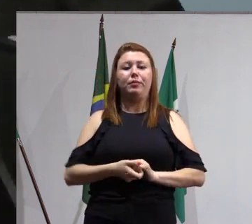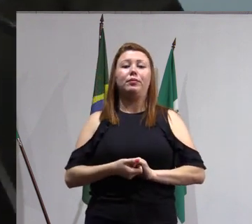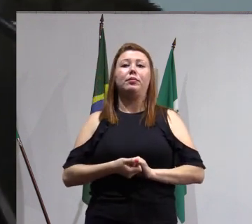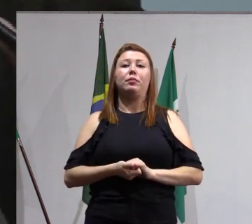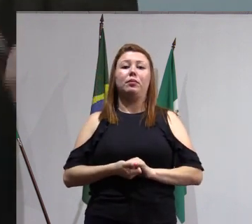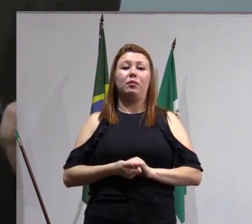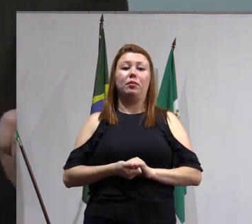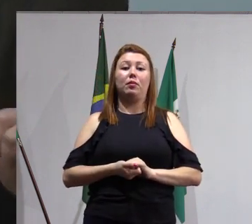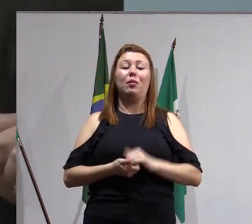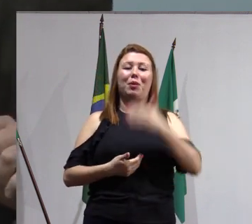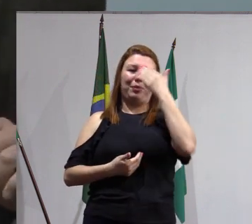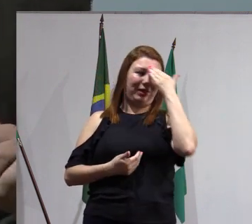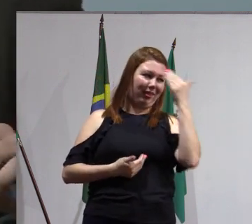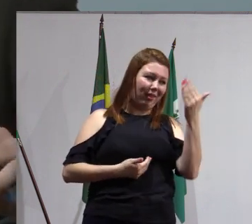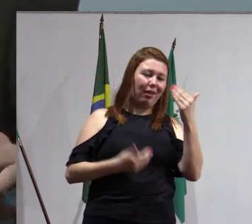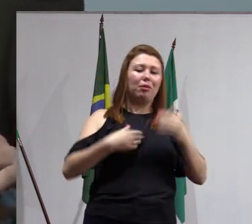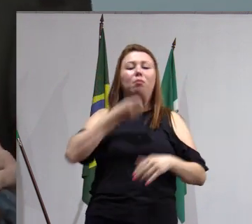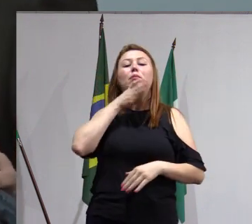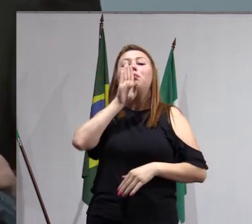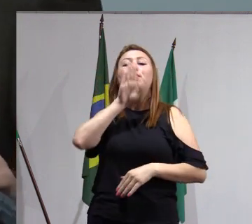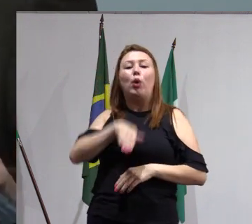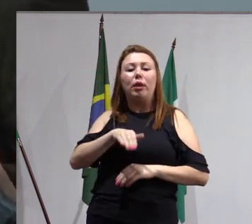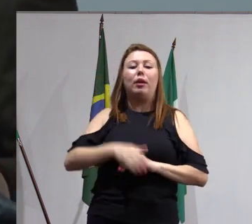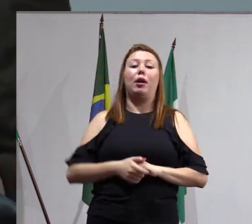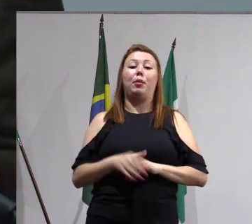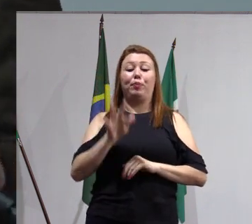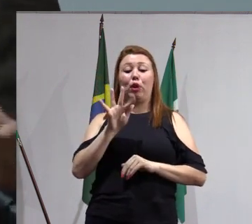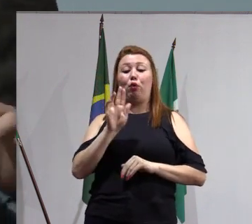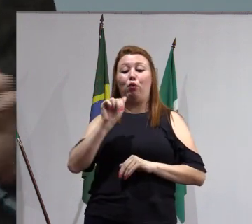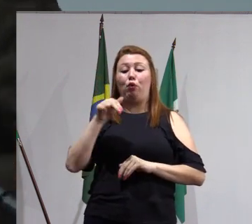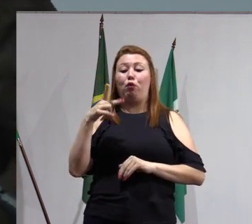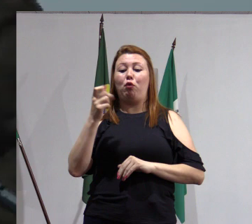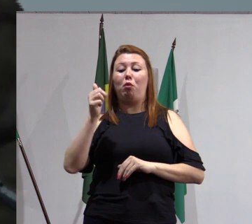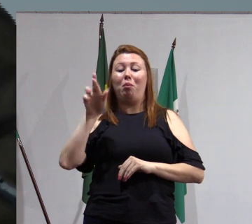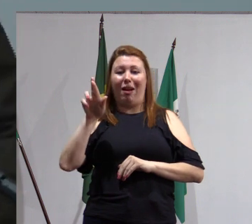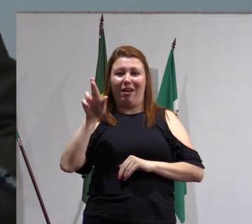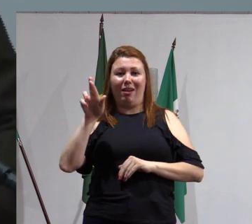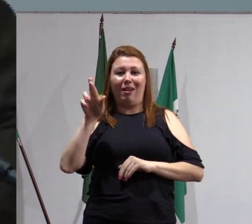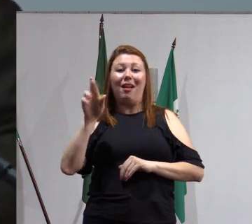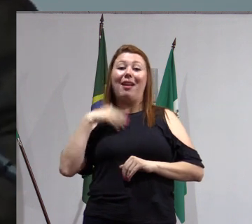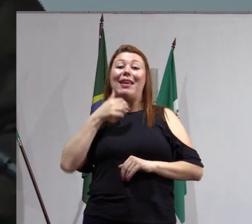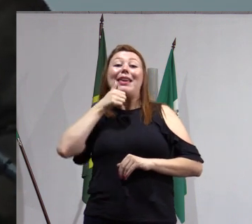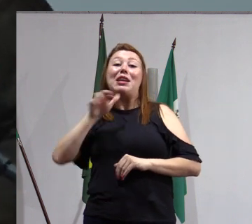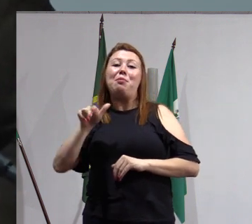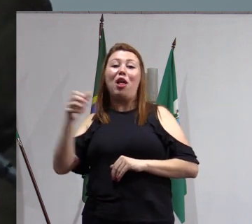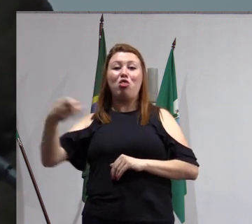Obrigado, Cláudia. Boa tarde. A FUNPAR é a irmã mais nova da FUPEF, de fato.